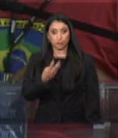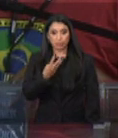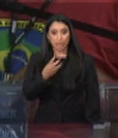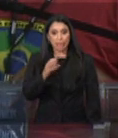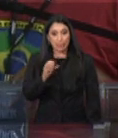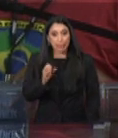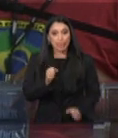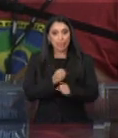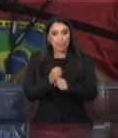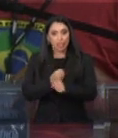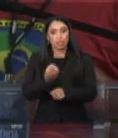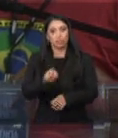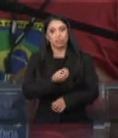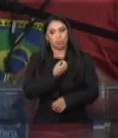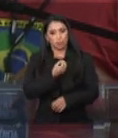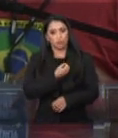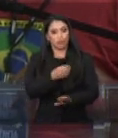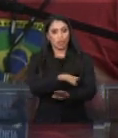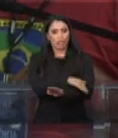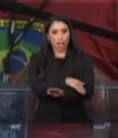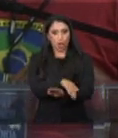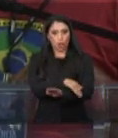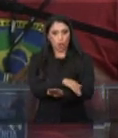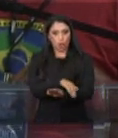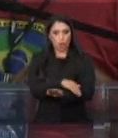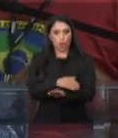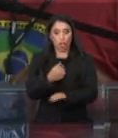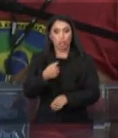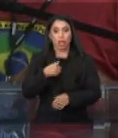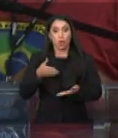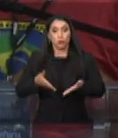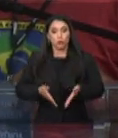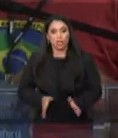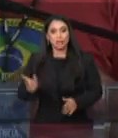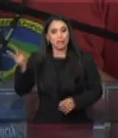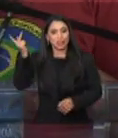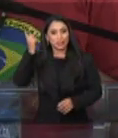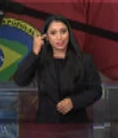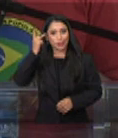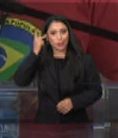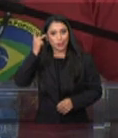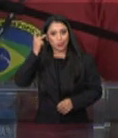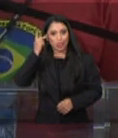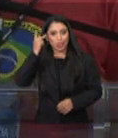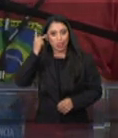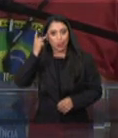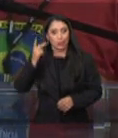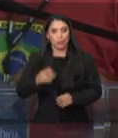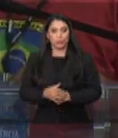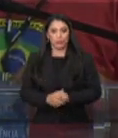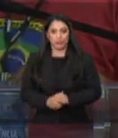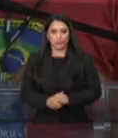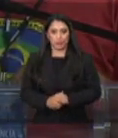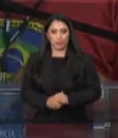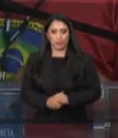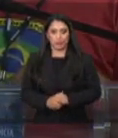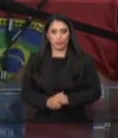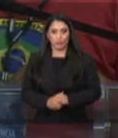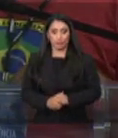vivem em situação de rua eu sou Paulistano nascido na cidade de São Paulo